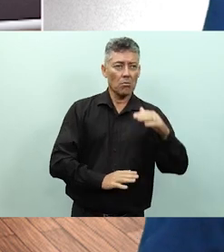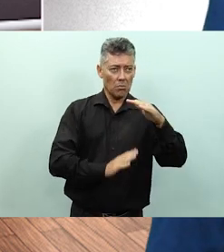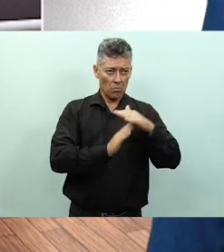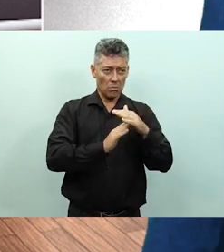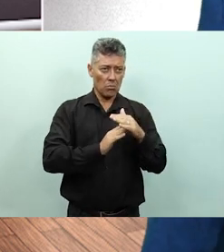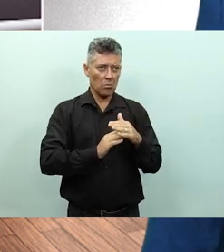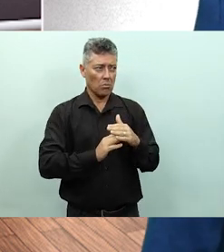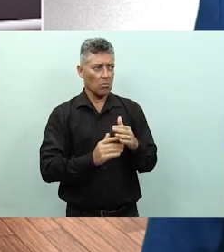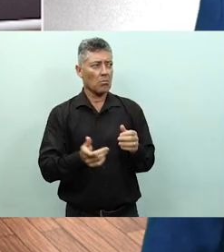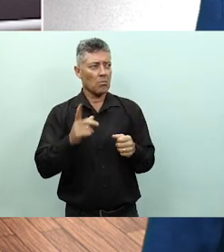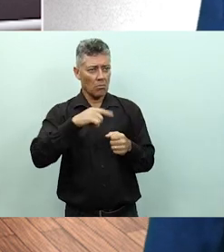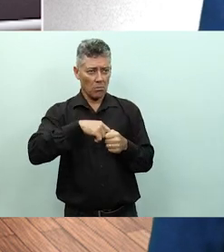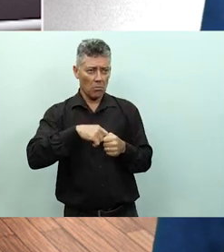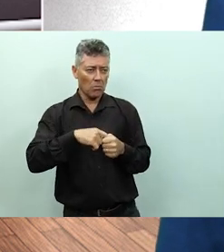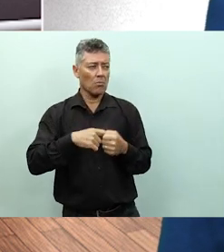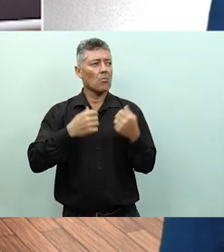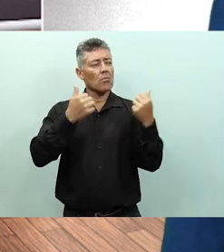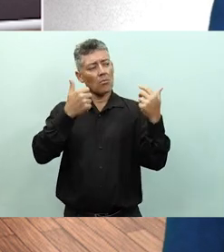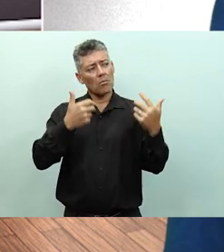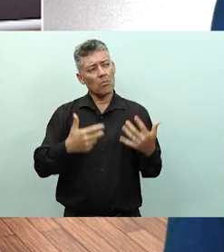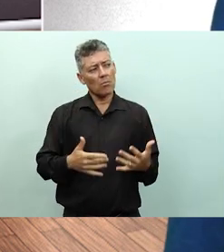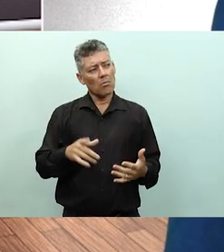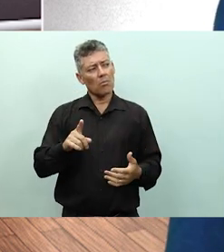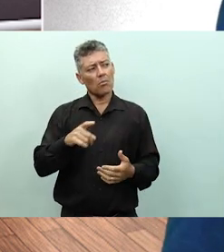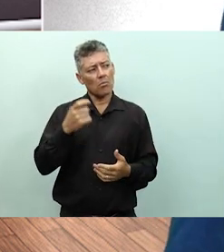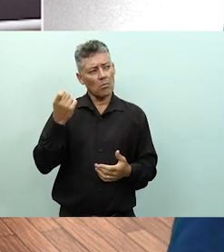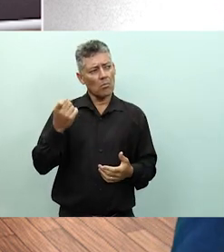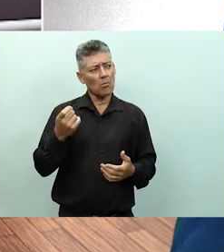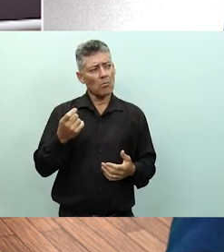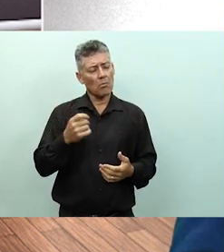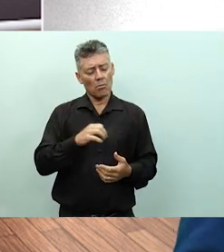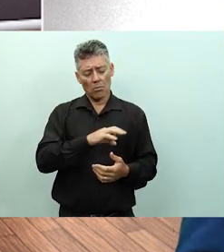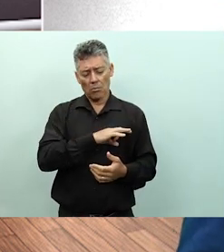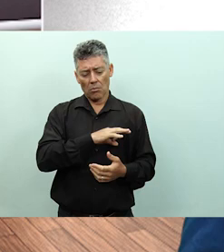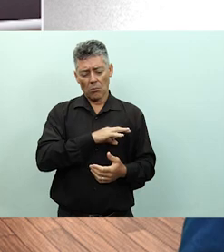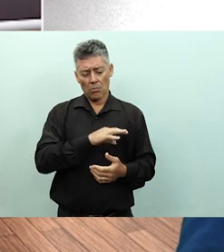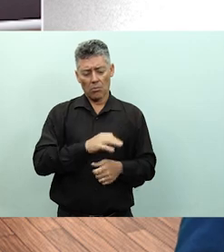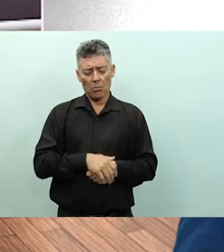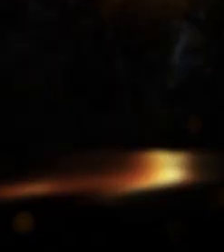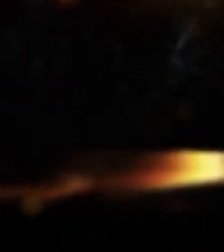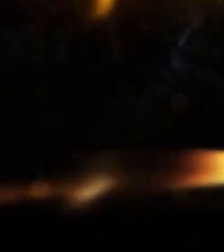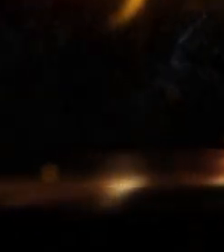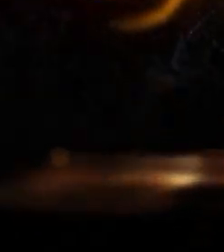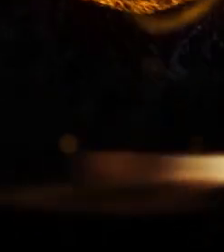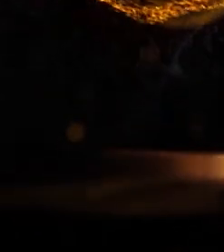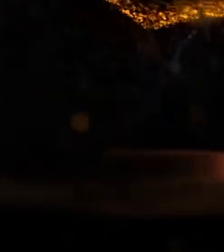pouco a gente continua contando a história da ex-governadora do estado, Vilma Maria de Faria.